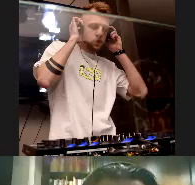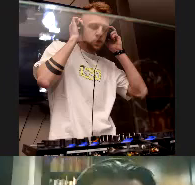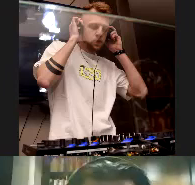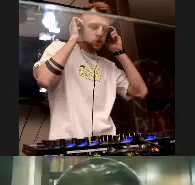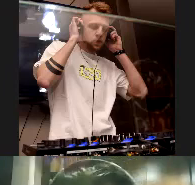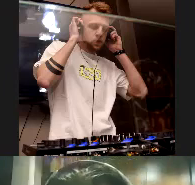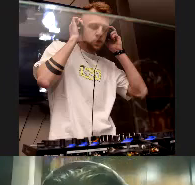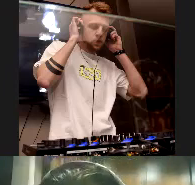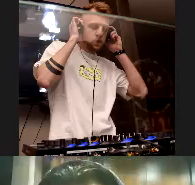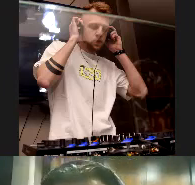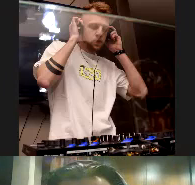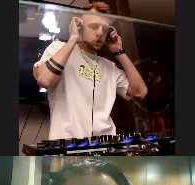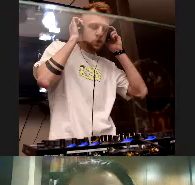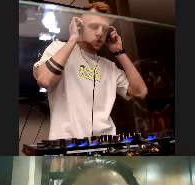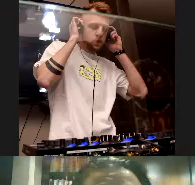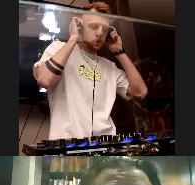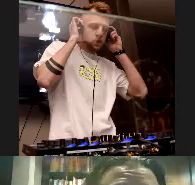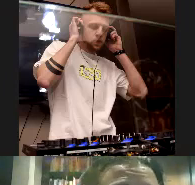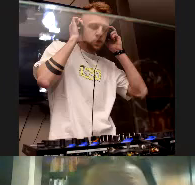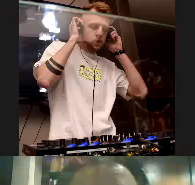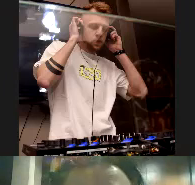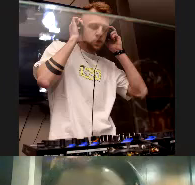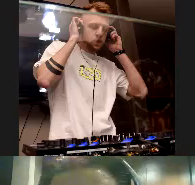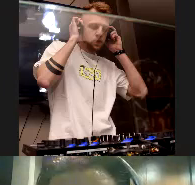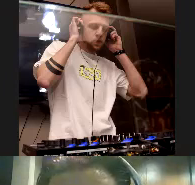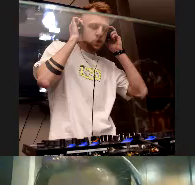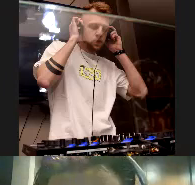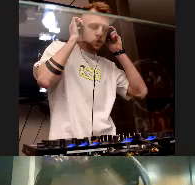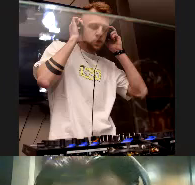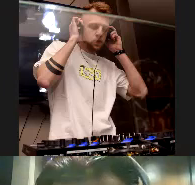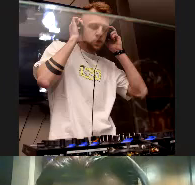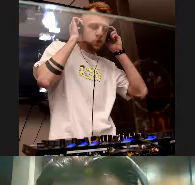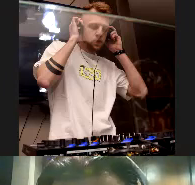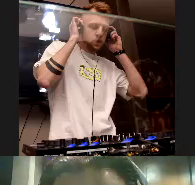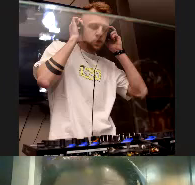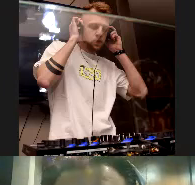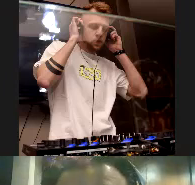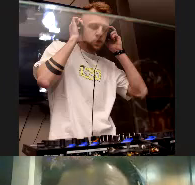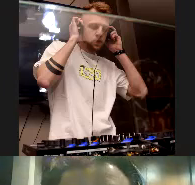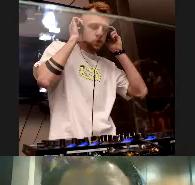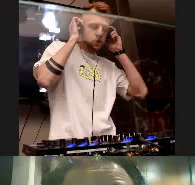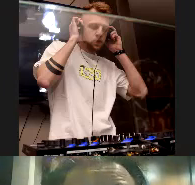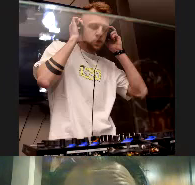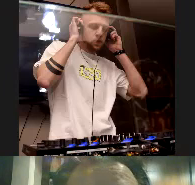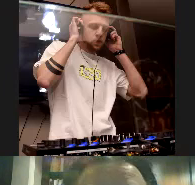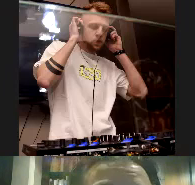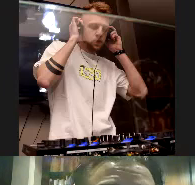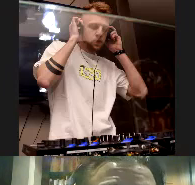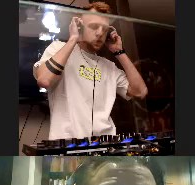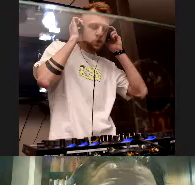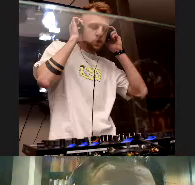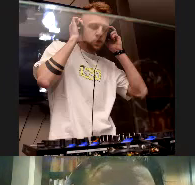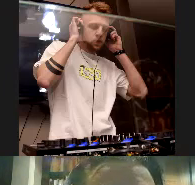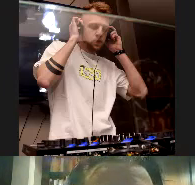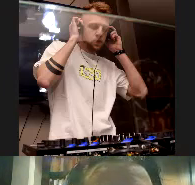água. Então, se eu estou criando um sistema de abastecimento de água público, público